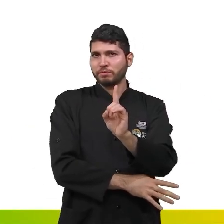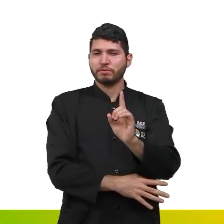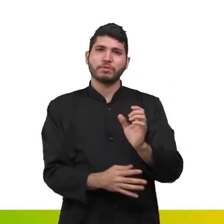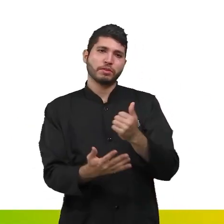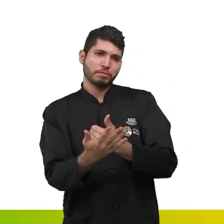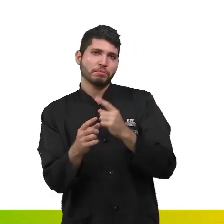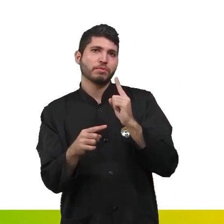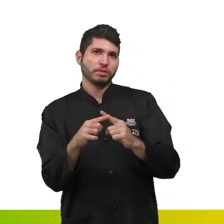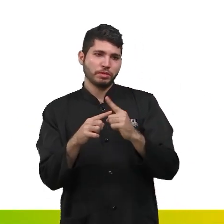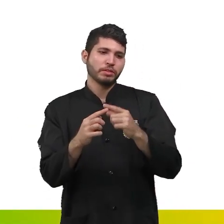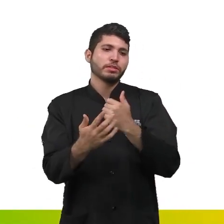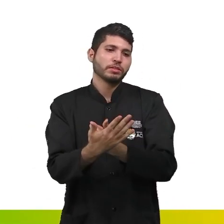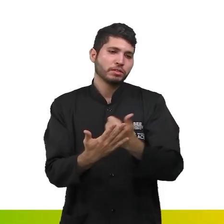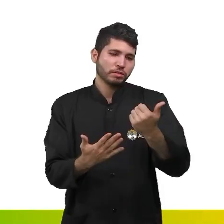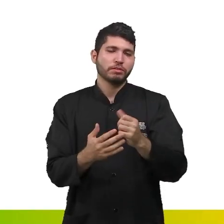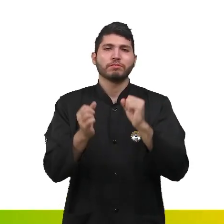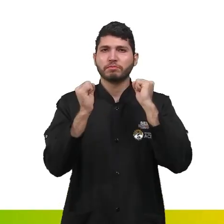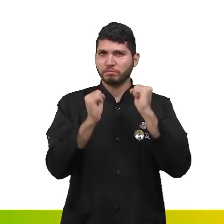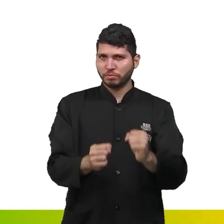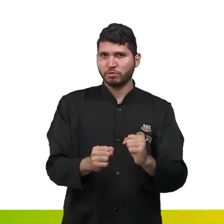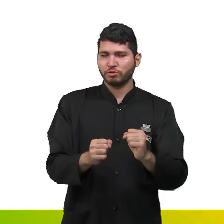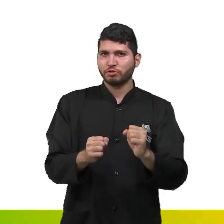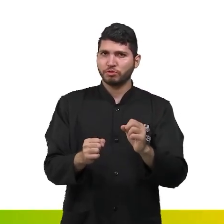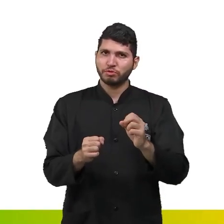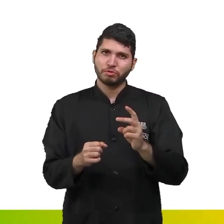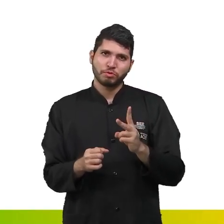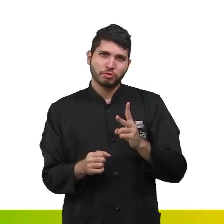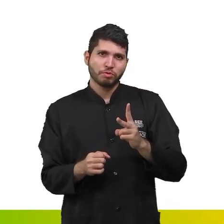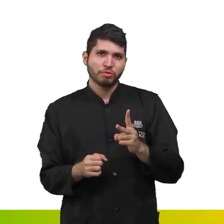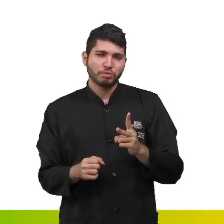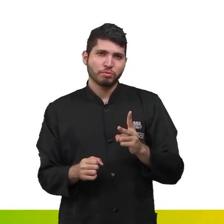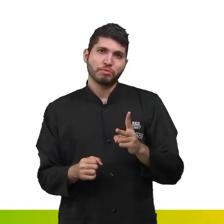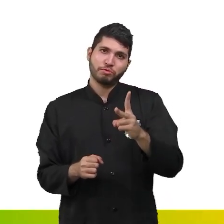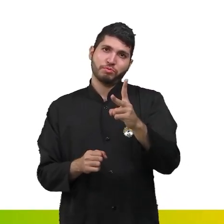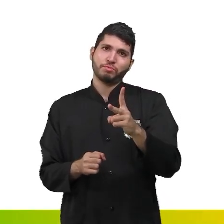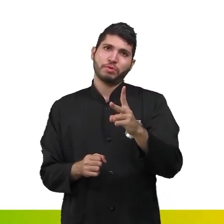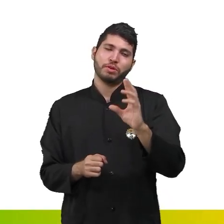pode ser, ela tem esse caráter de poder ser alterada.